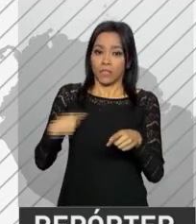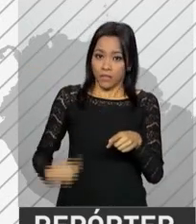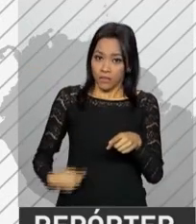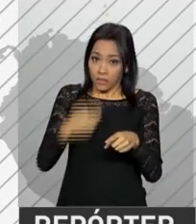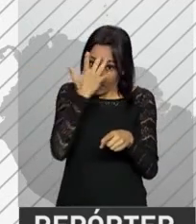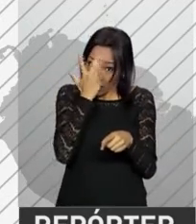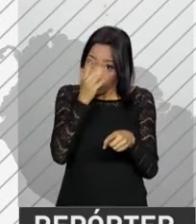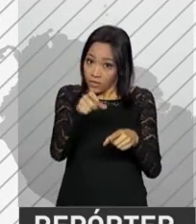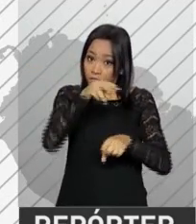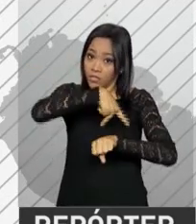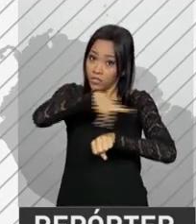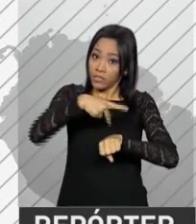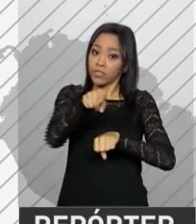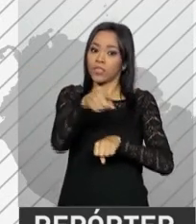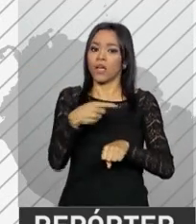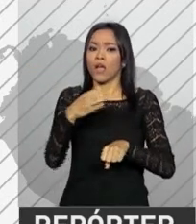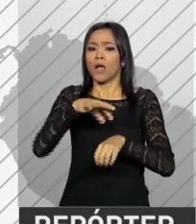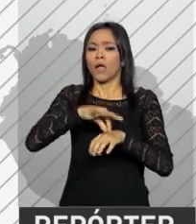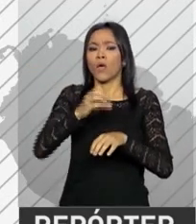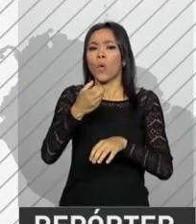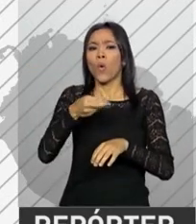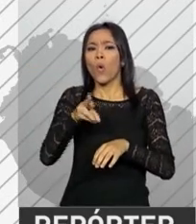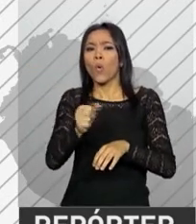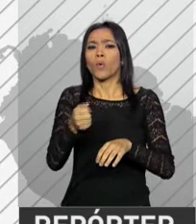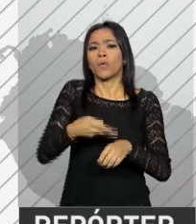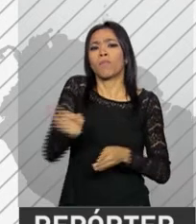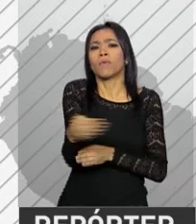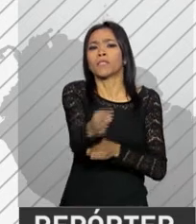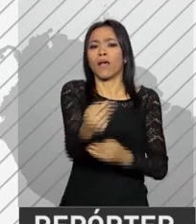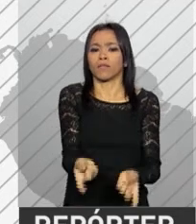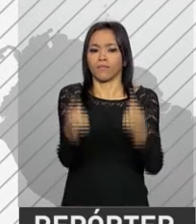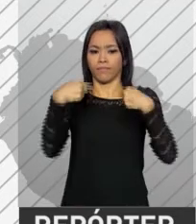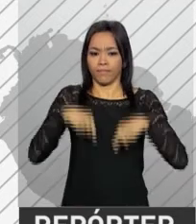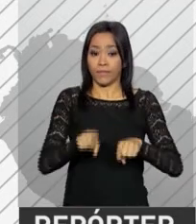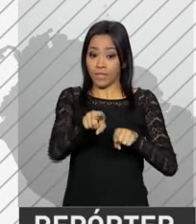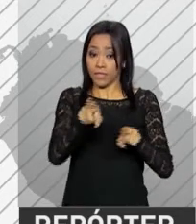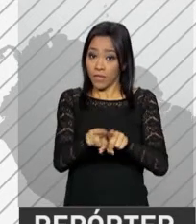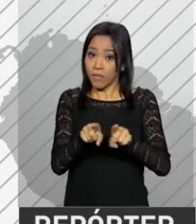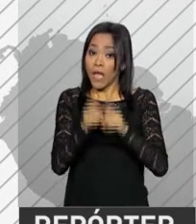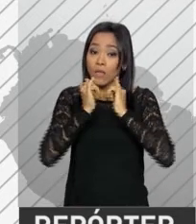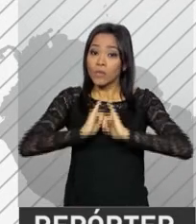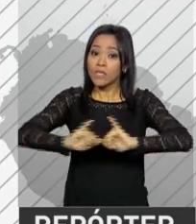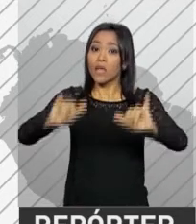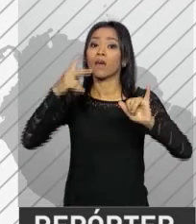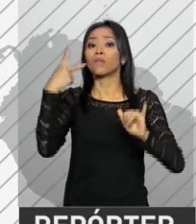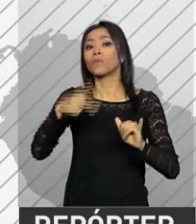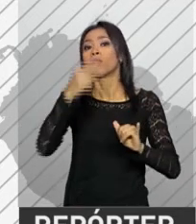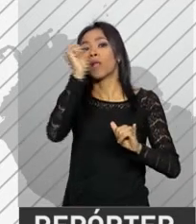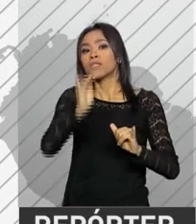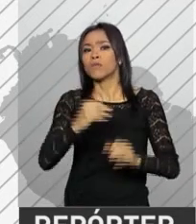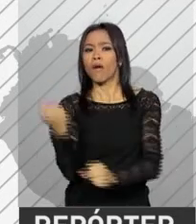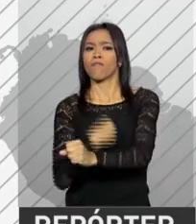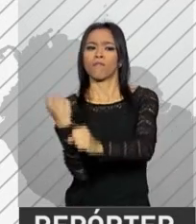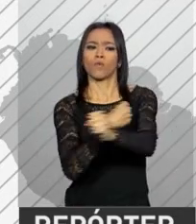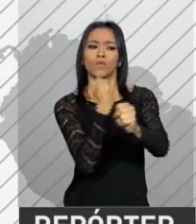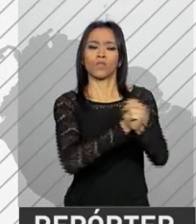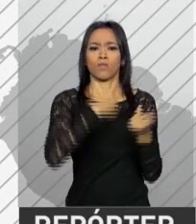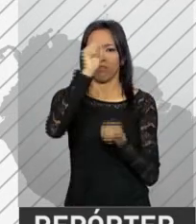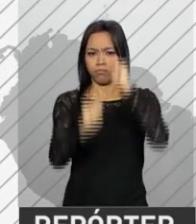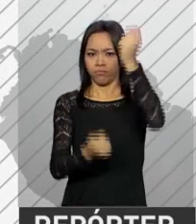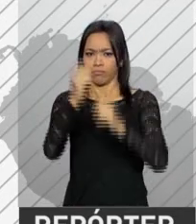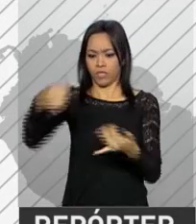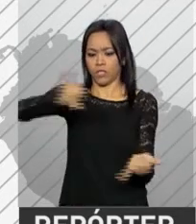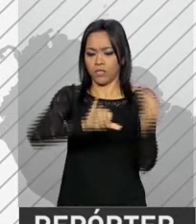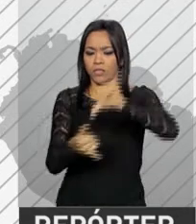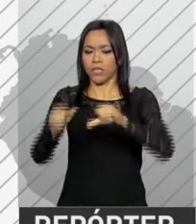de produtos como madeira couro e pescados os indianos também anunciaram a construção no brasil de uma fábrica de agroquímicos